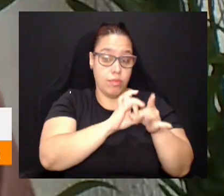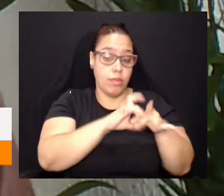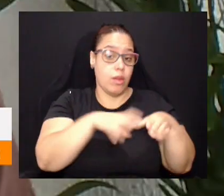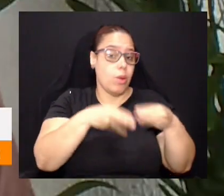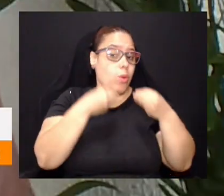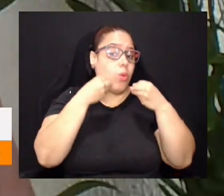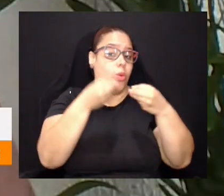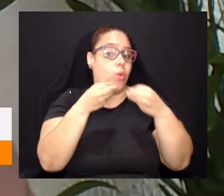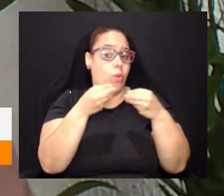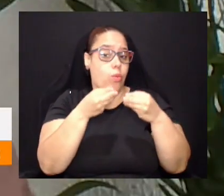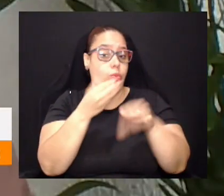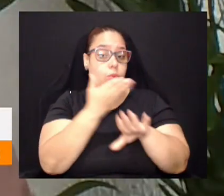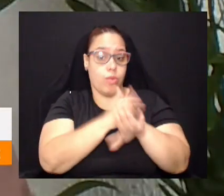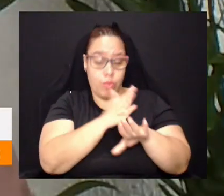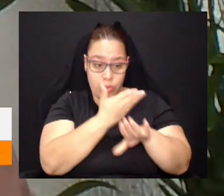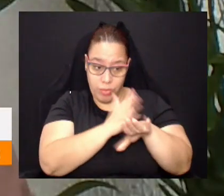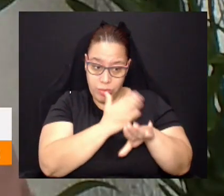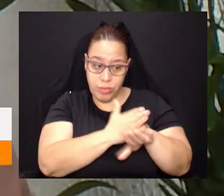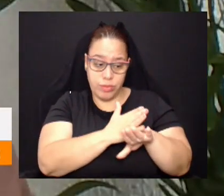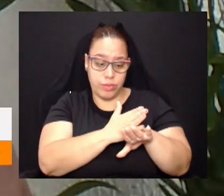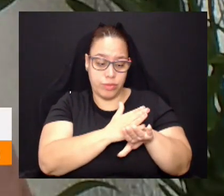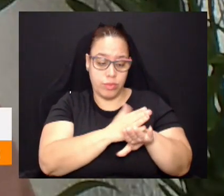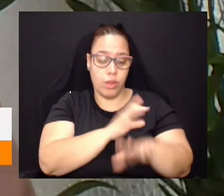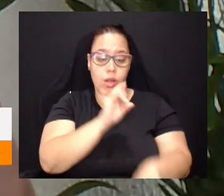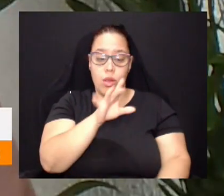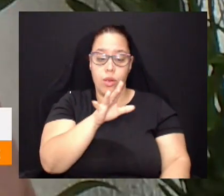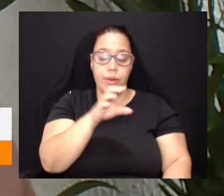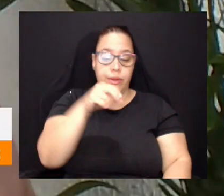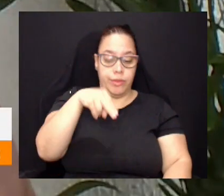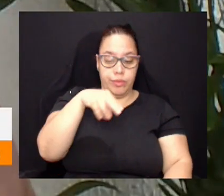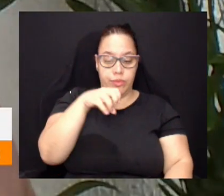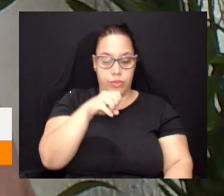forma prática, né? Não só neuropsicológica.